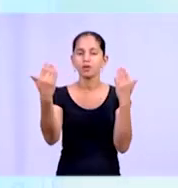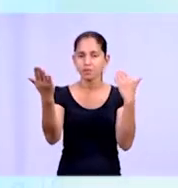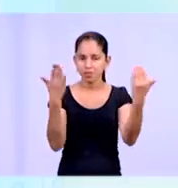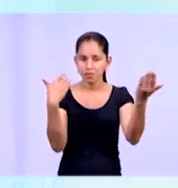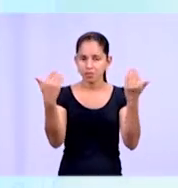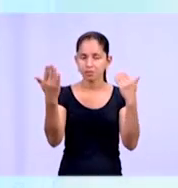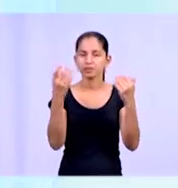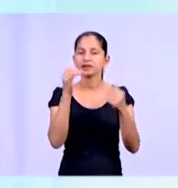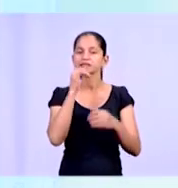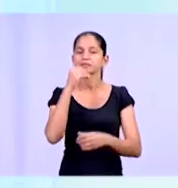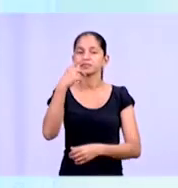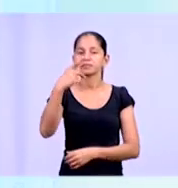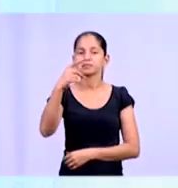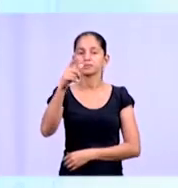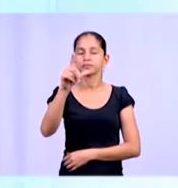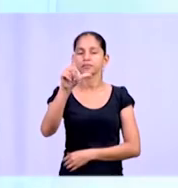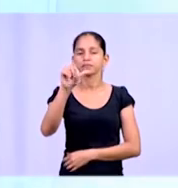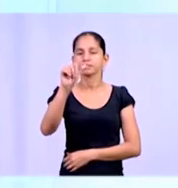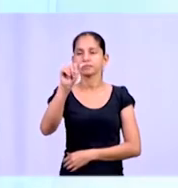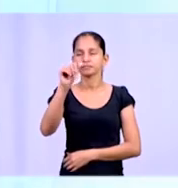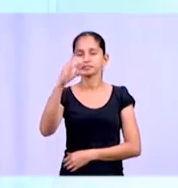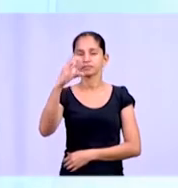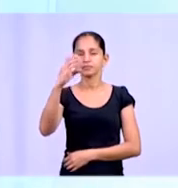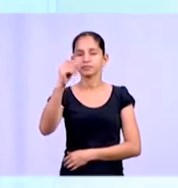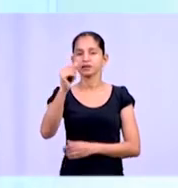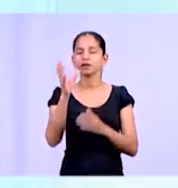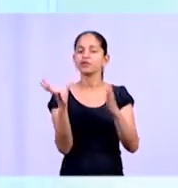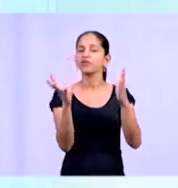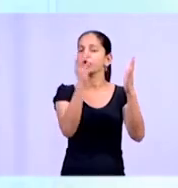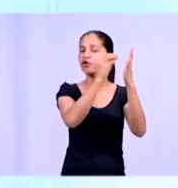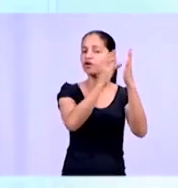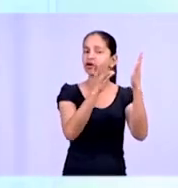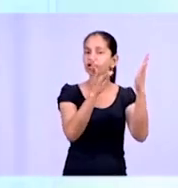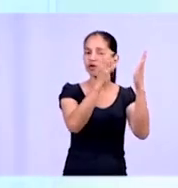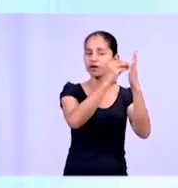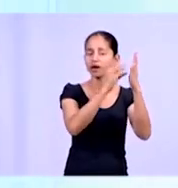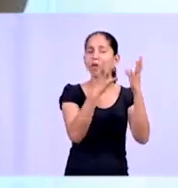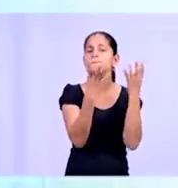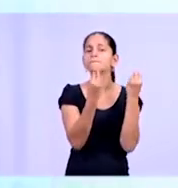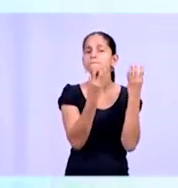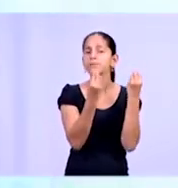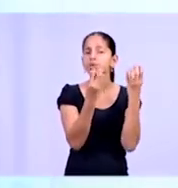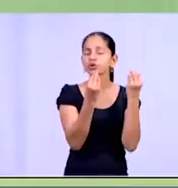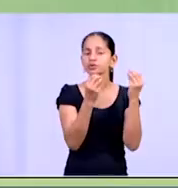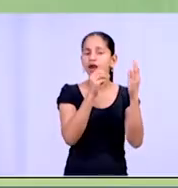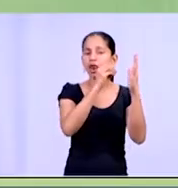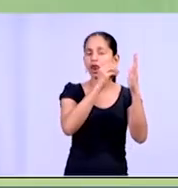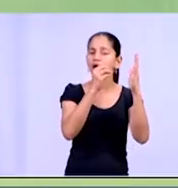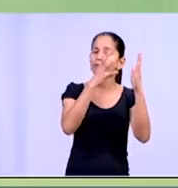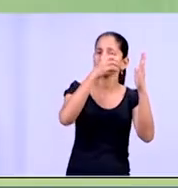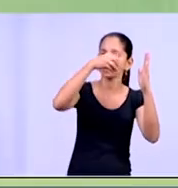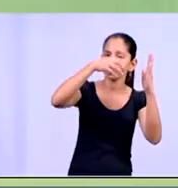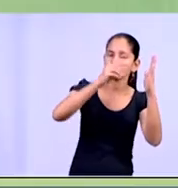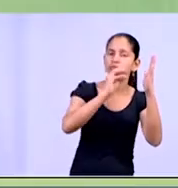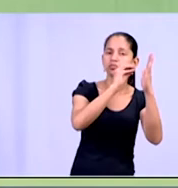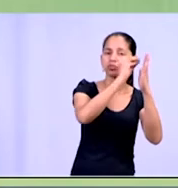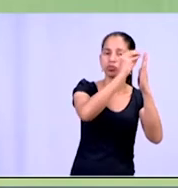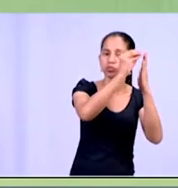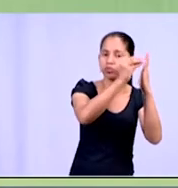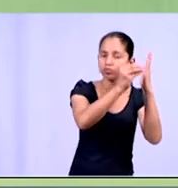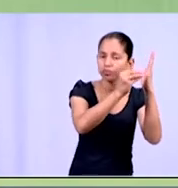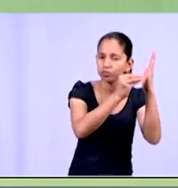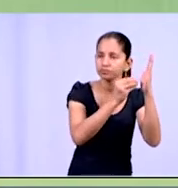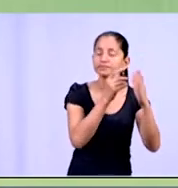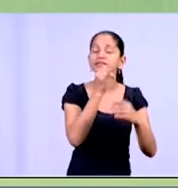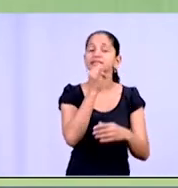uma placa, tá? E aqui eu vou começar a colocar várias lâmpadas aqui dentro. Vamos imaginar que eu tenho